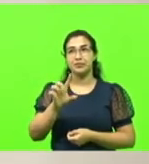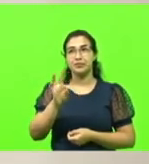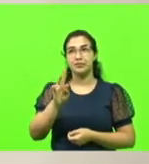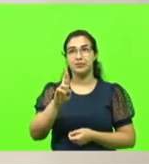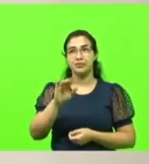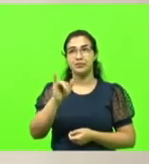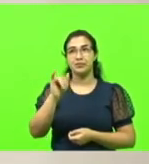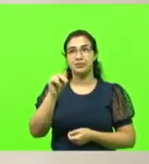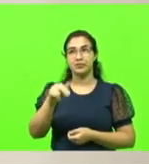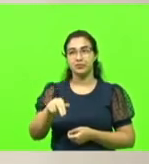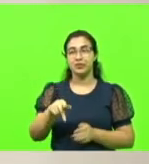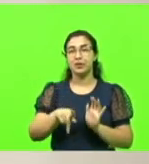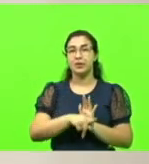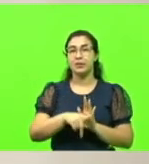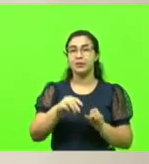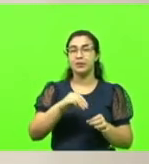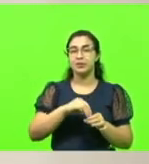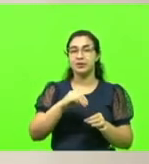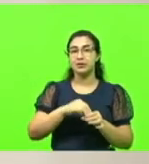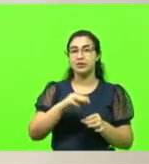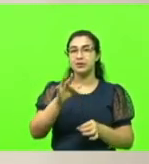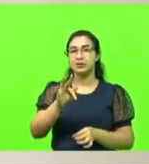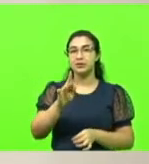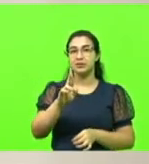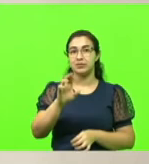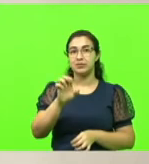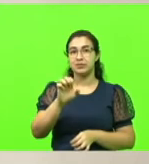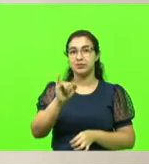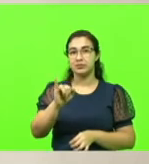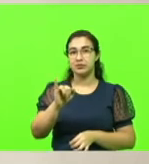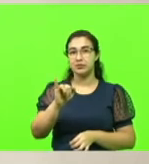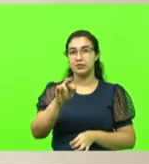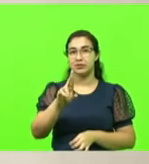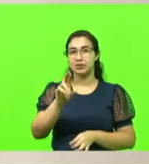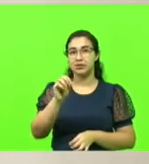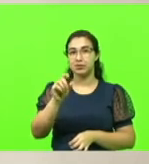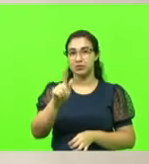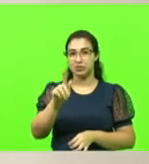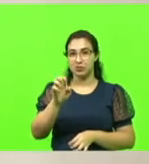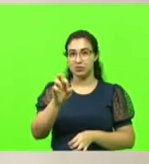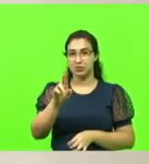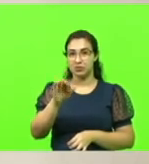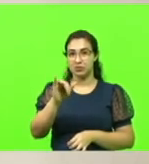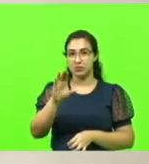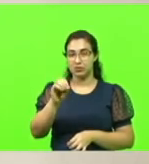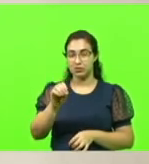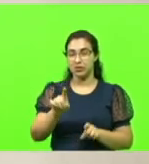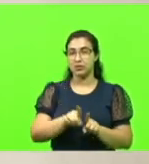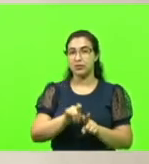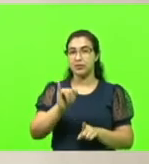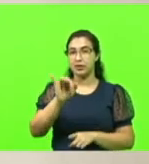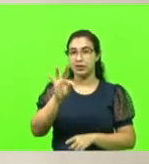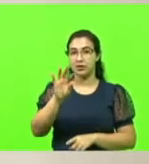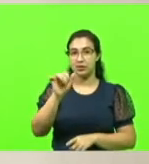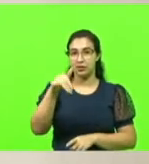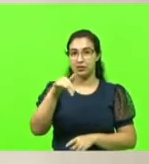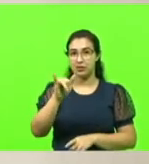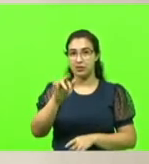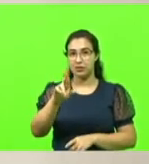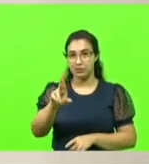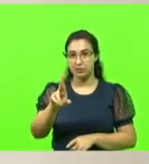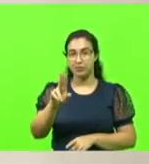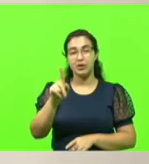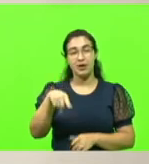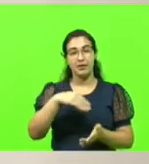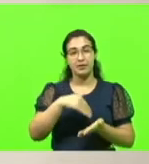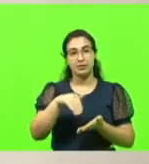Frei Rogério, que está aqui fazendo uma visita ao plenário, bem como Itamir, que também visita nós aqui, que é o secretário da Agricultura, bem